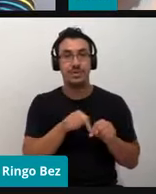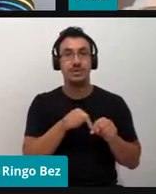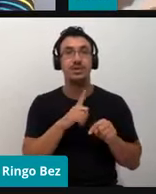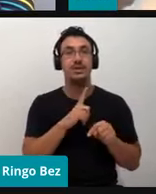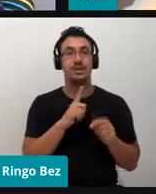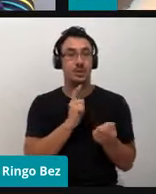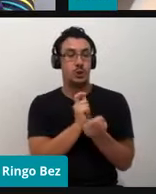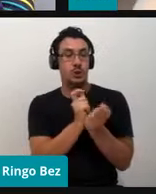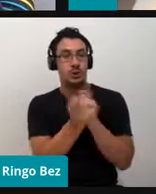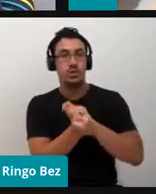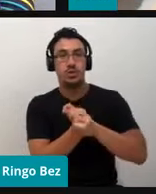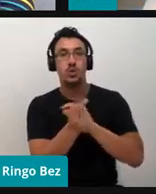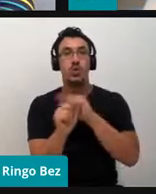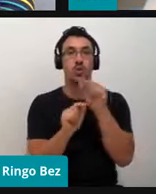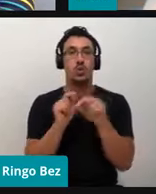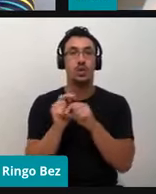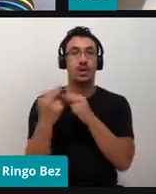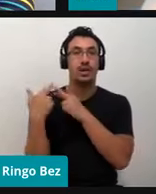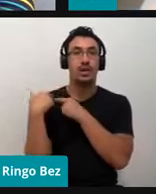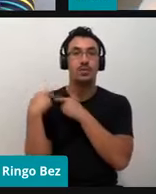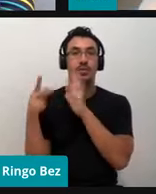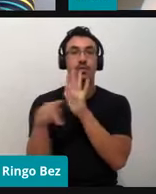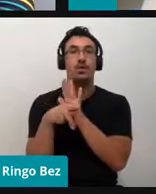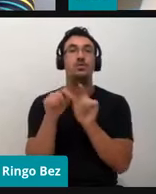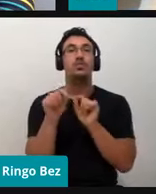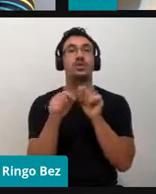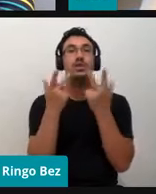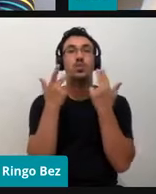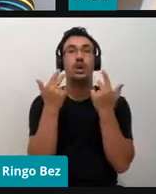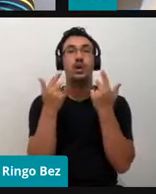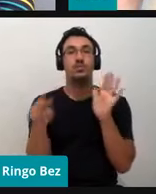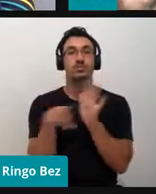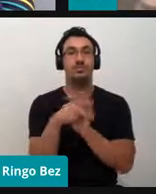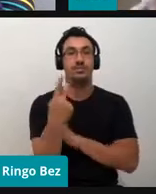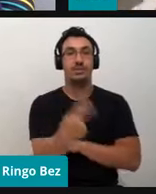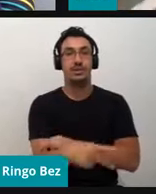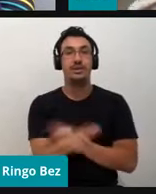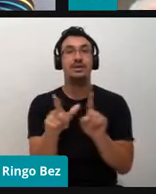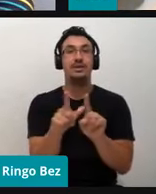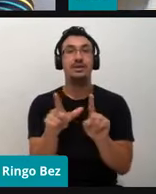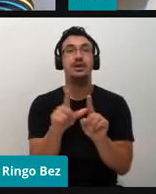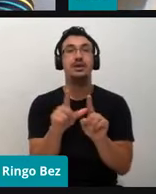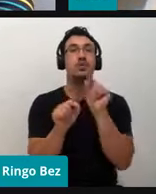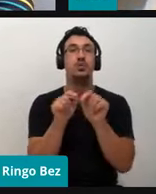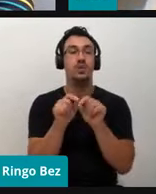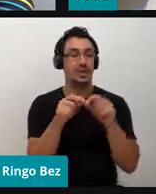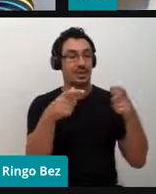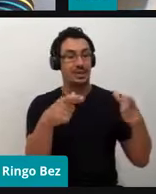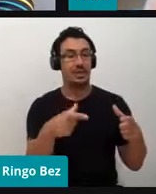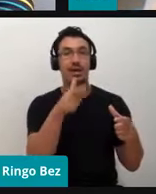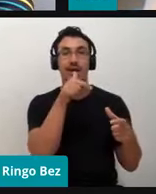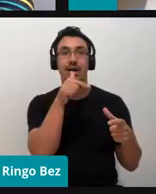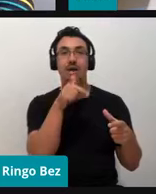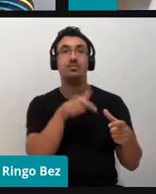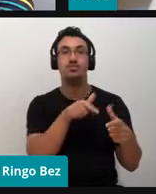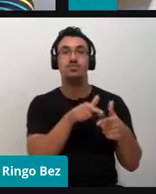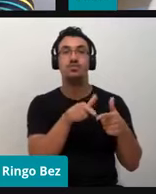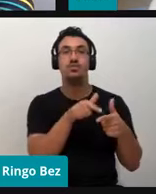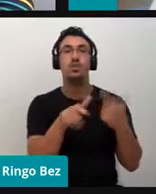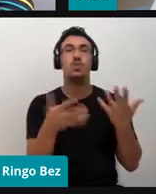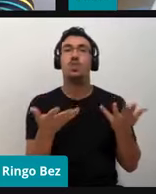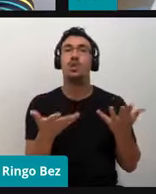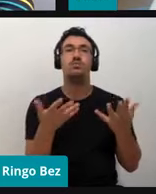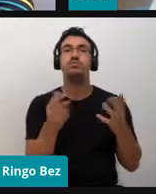modificadas em suas funções hidrológicas naturais, nós temos o abastecimento dessas bacias comprometido por um outro